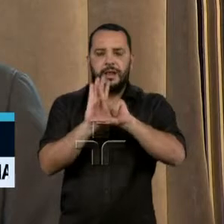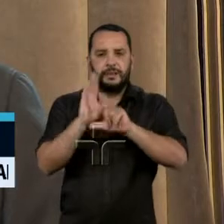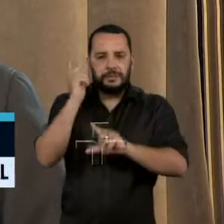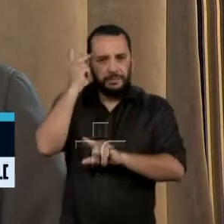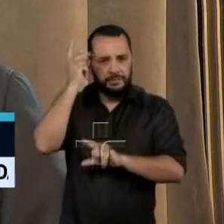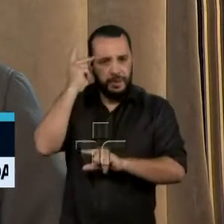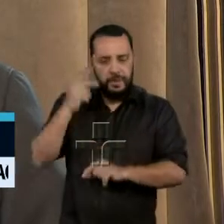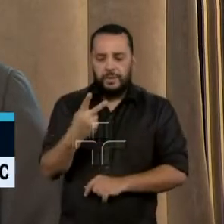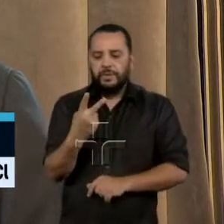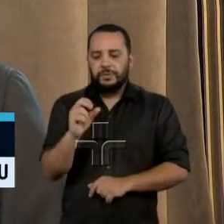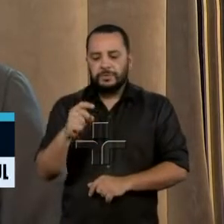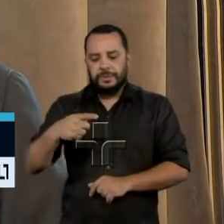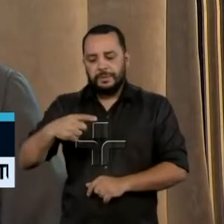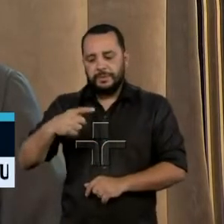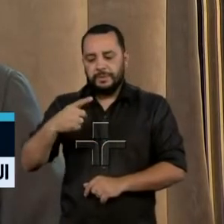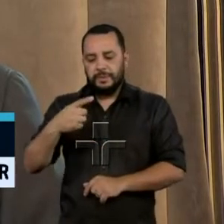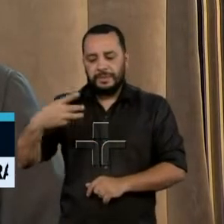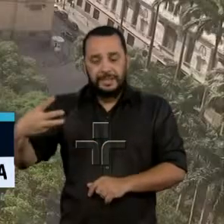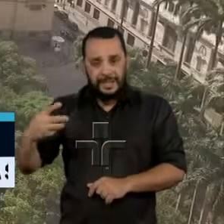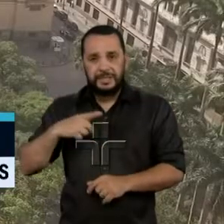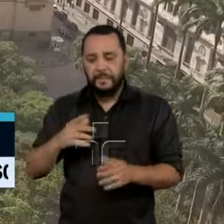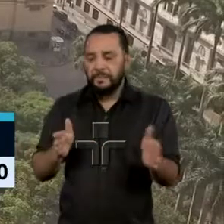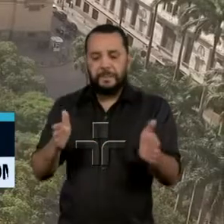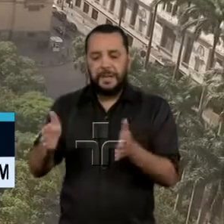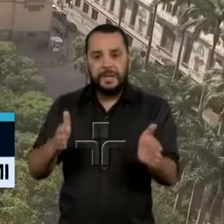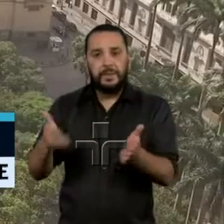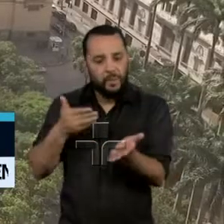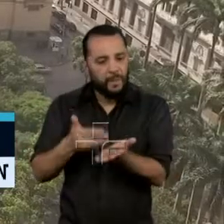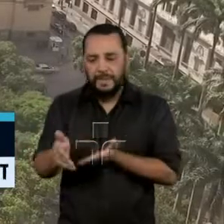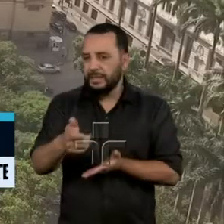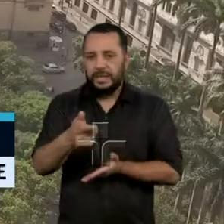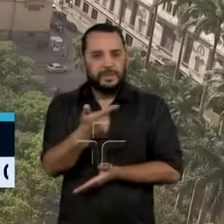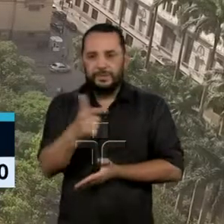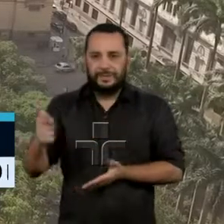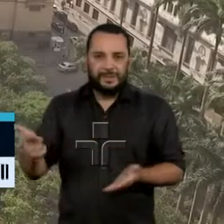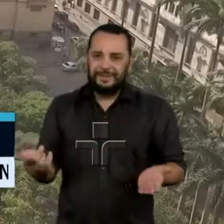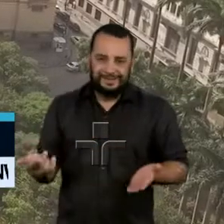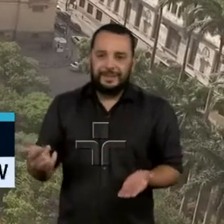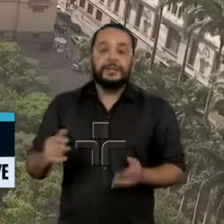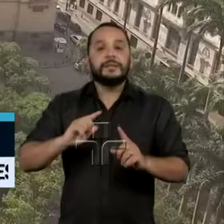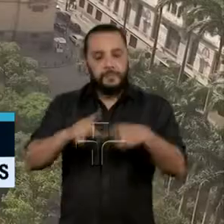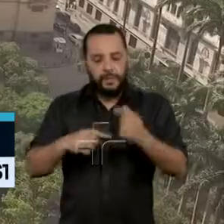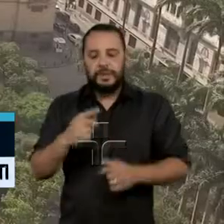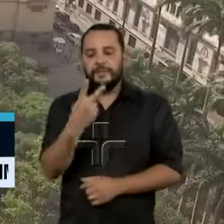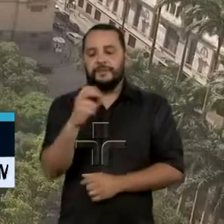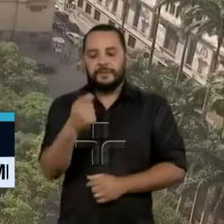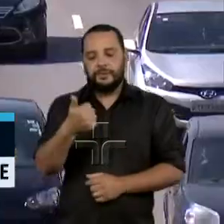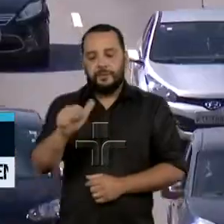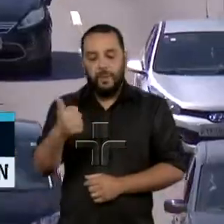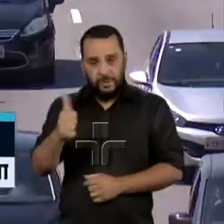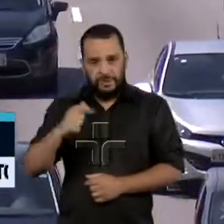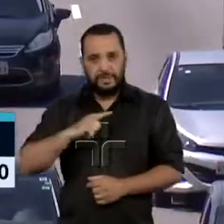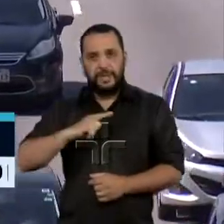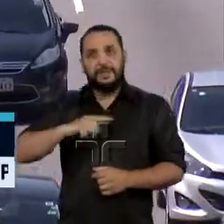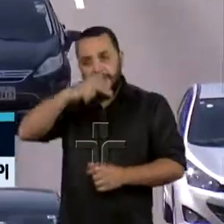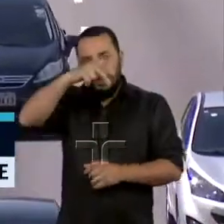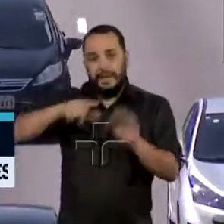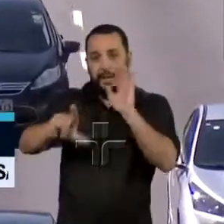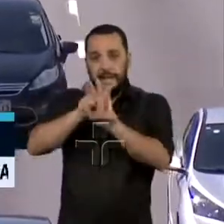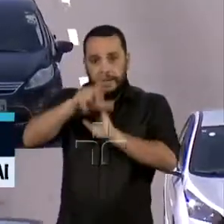não previa prazo para as concessões. Em 2011, salvo engano, houve uma mudança da lei municipal